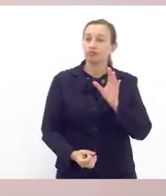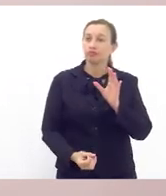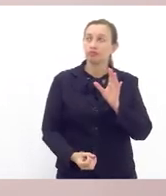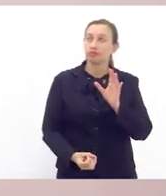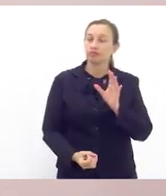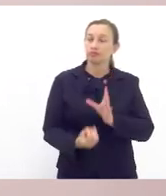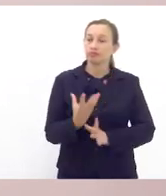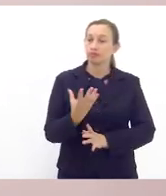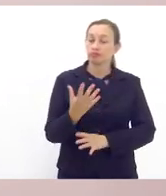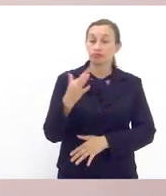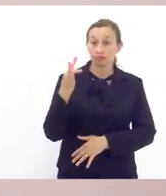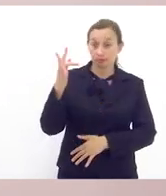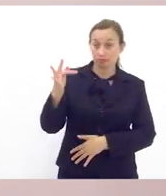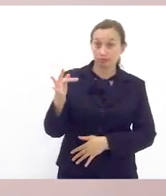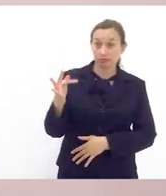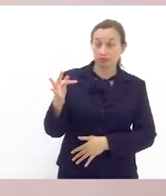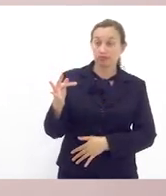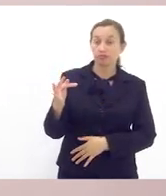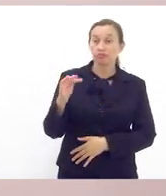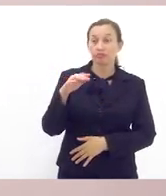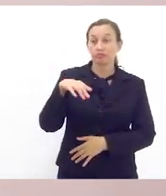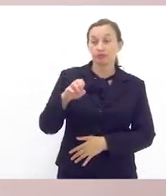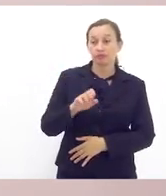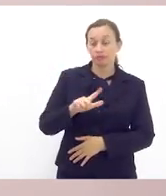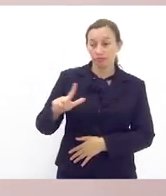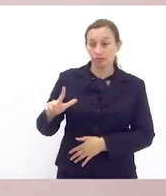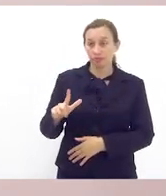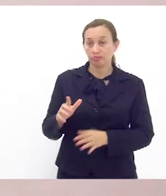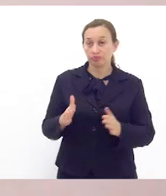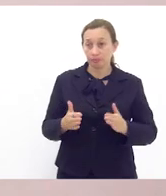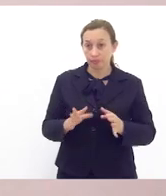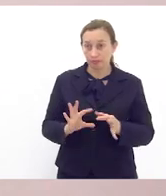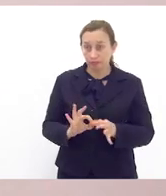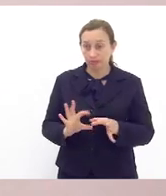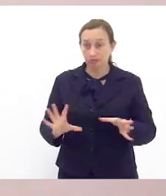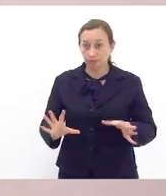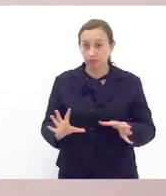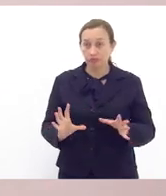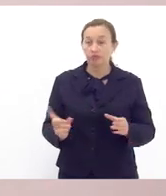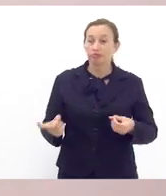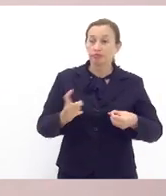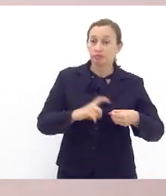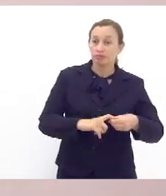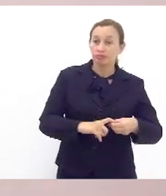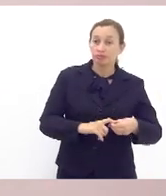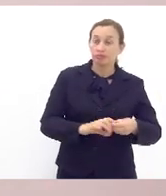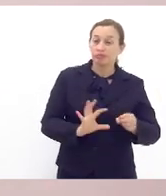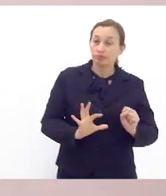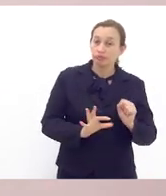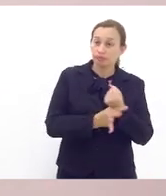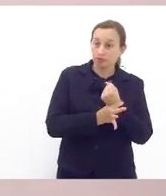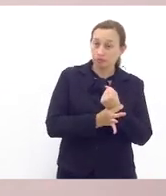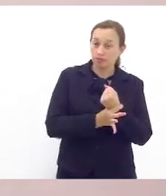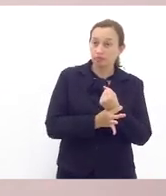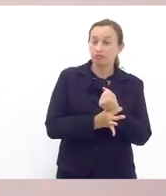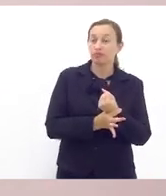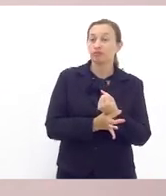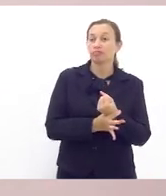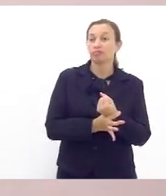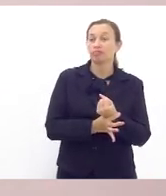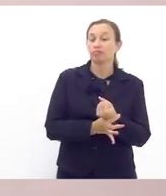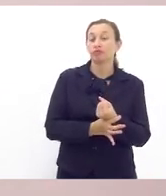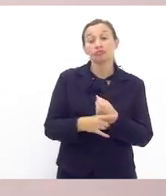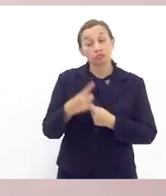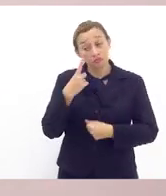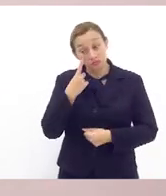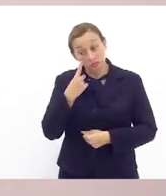brecha é uma previsão na lei de criação Daniel em que permite que o convênio seja firmado e a gente